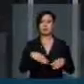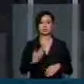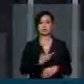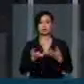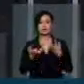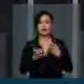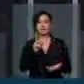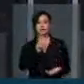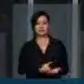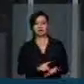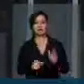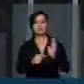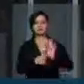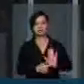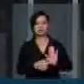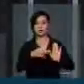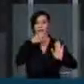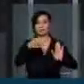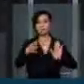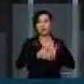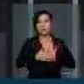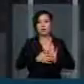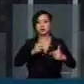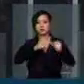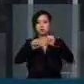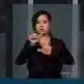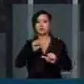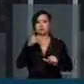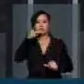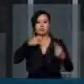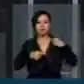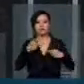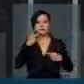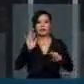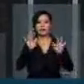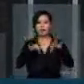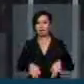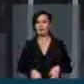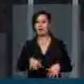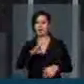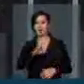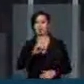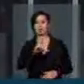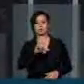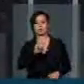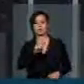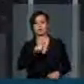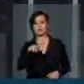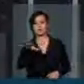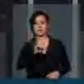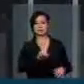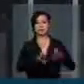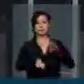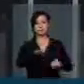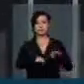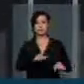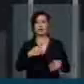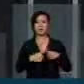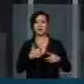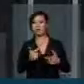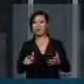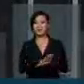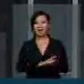de reforma política, fim das coligações proporcionais, que também engana, não tem programa, não tem projeto, não tem ideologia,